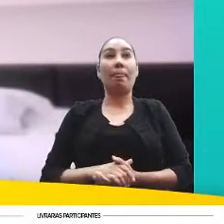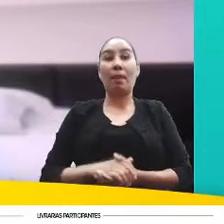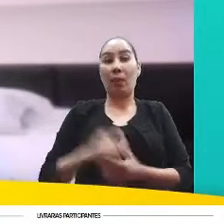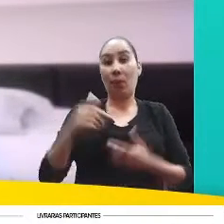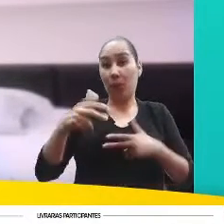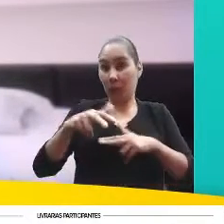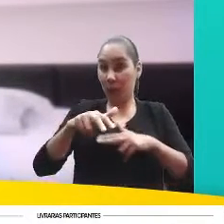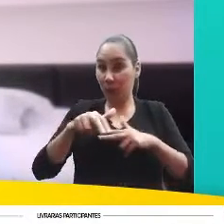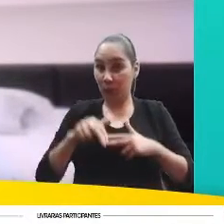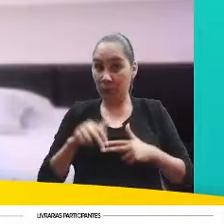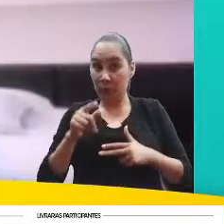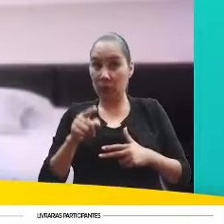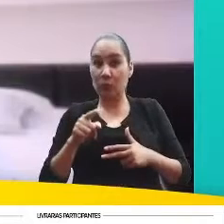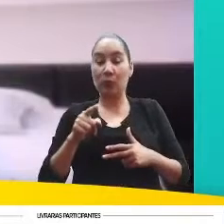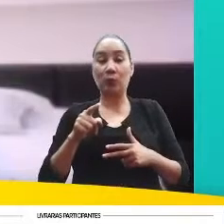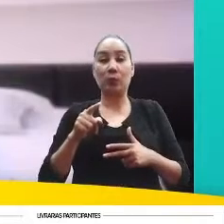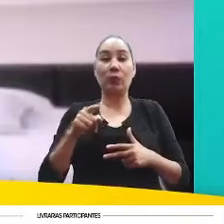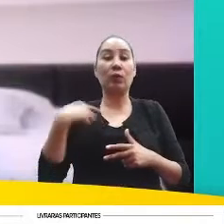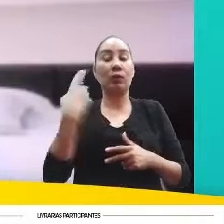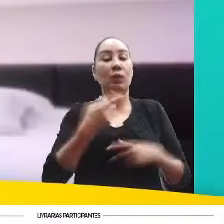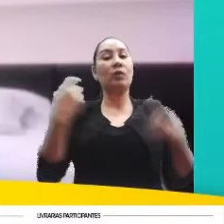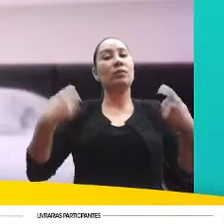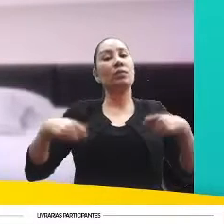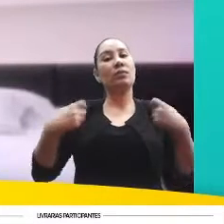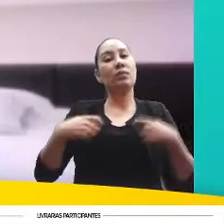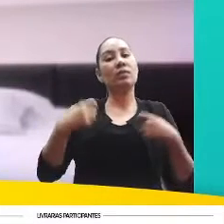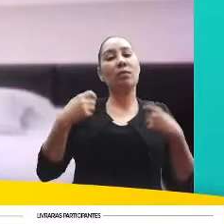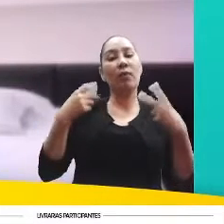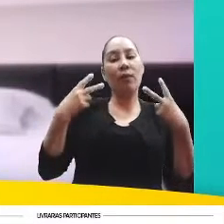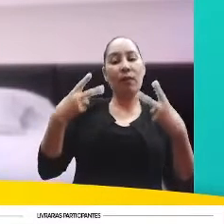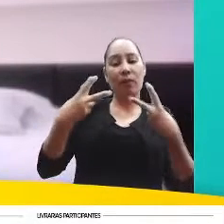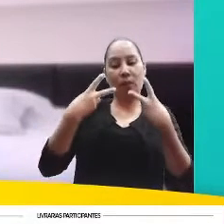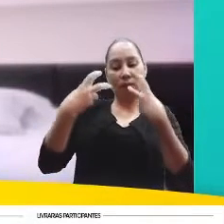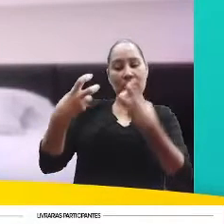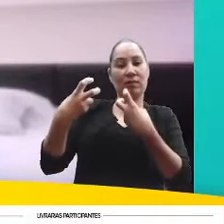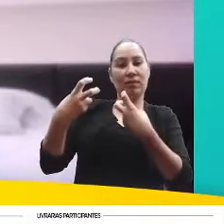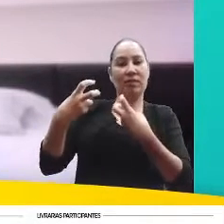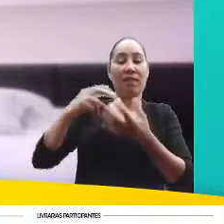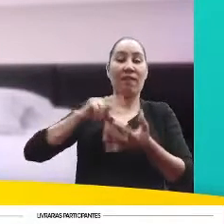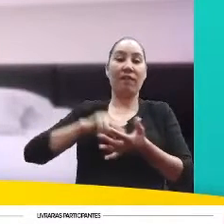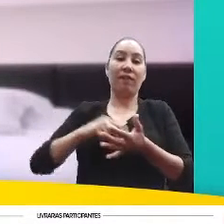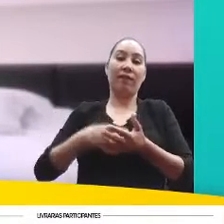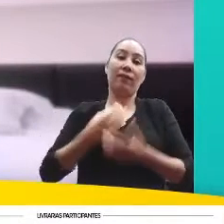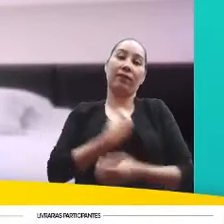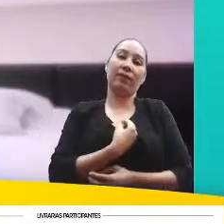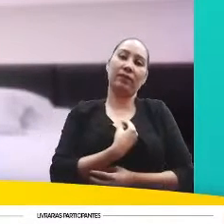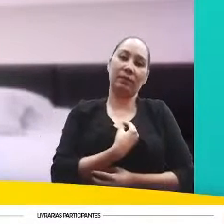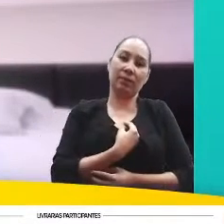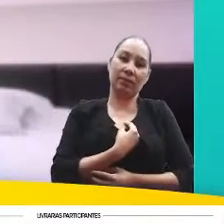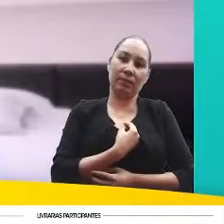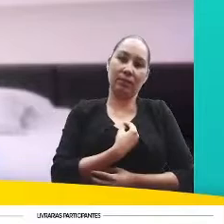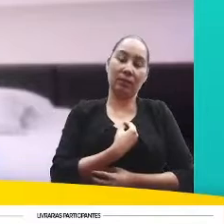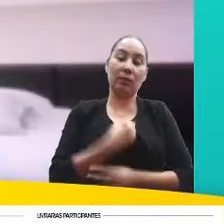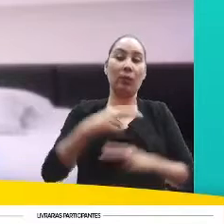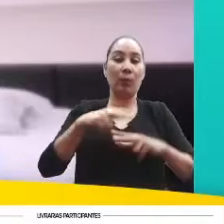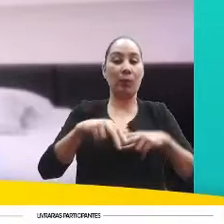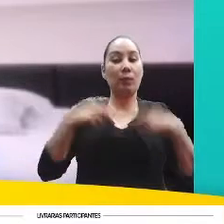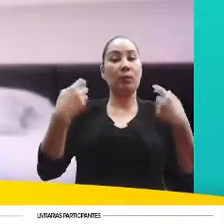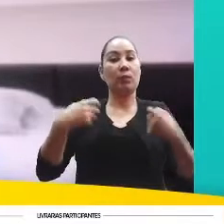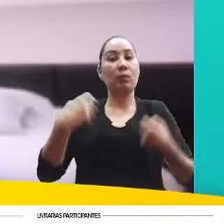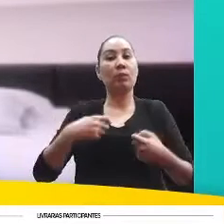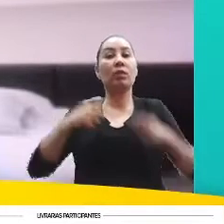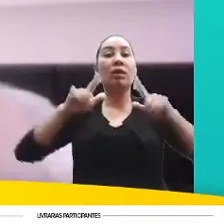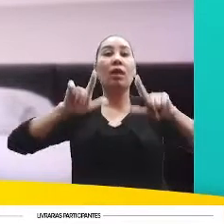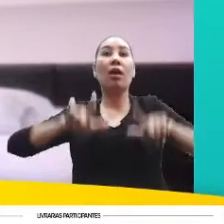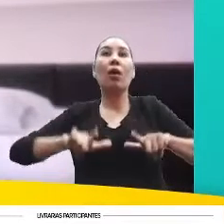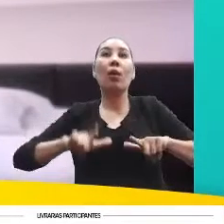gente continuar o nosso bate-papo. Para isso, a gente precisa ver sentido na vida. Para isso, a gente precisa ter